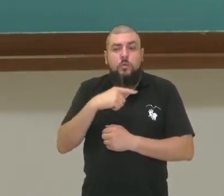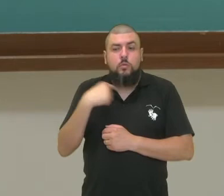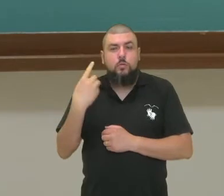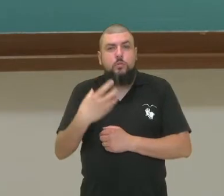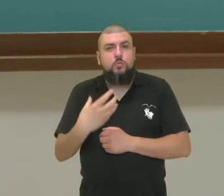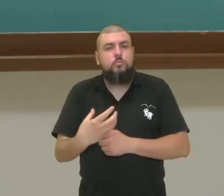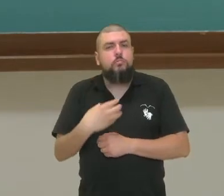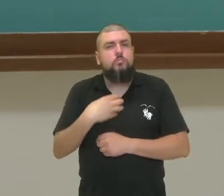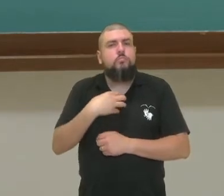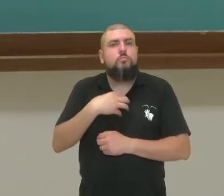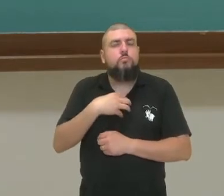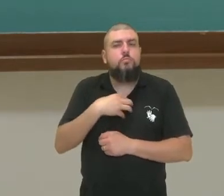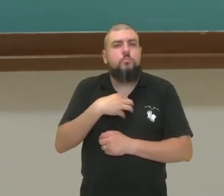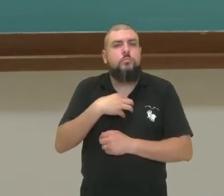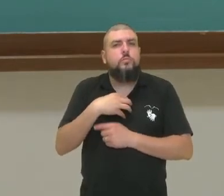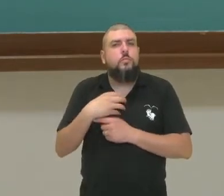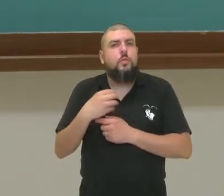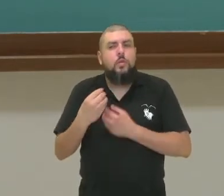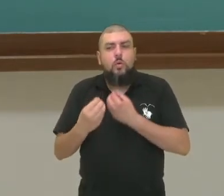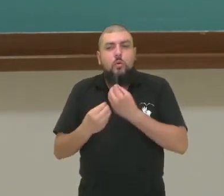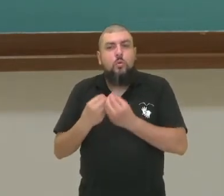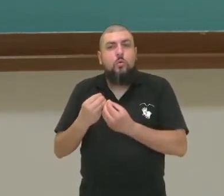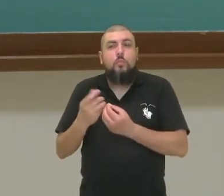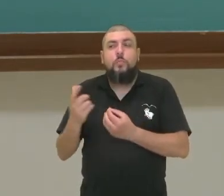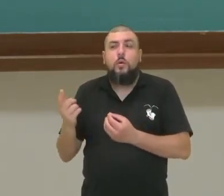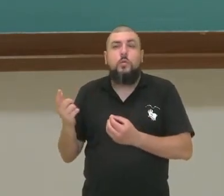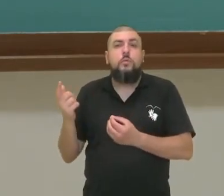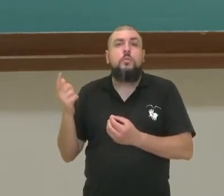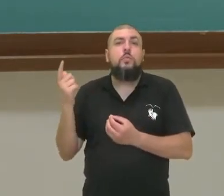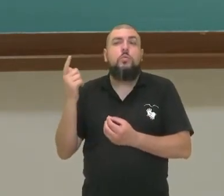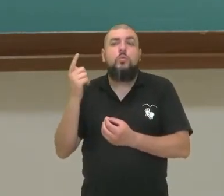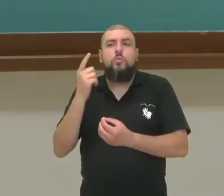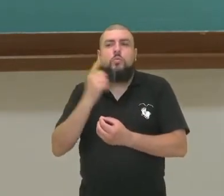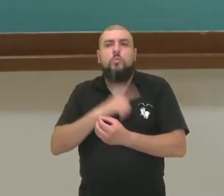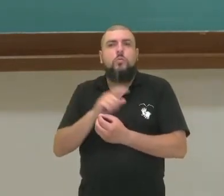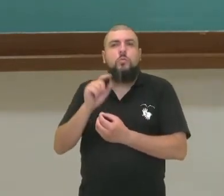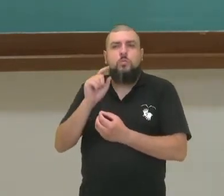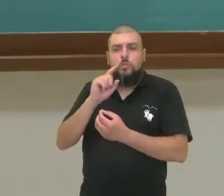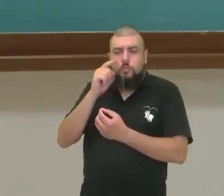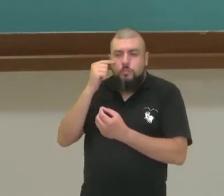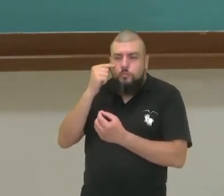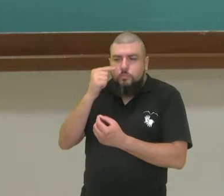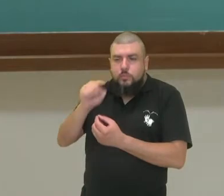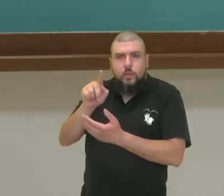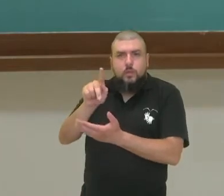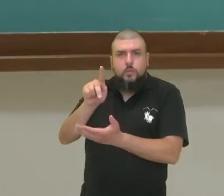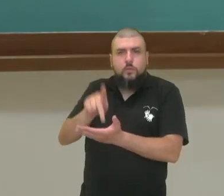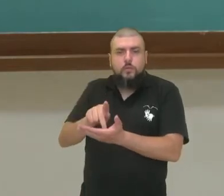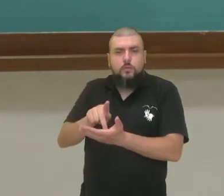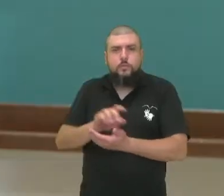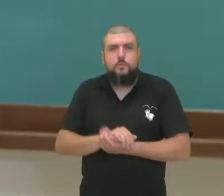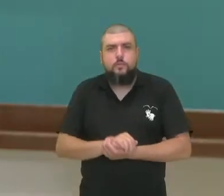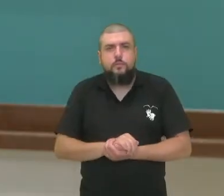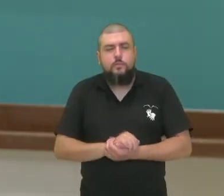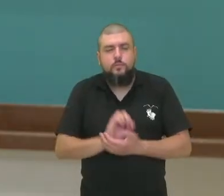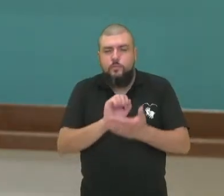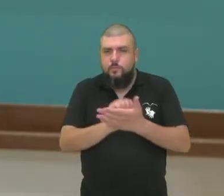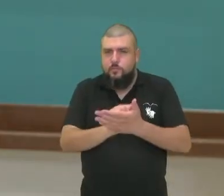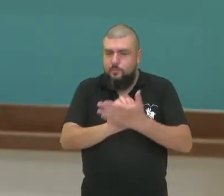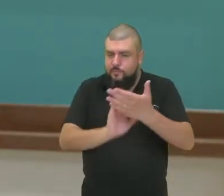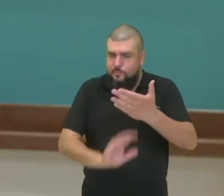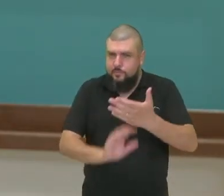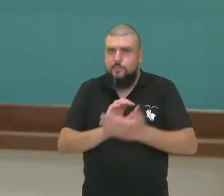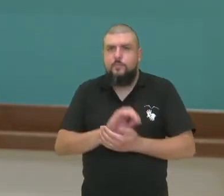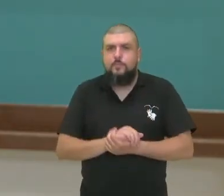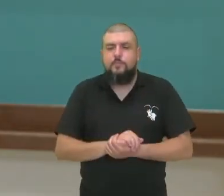coisas para alcançar, atingir uma verdade, certo? Vamos fazer uma atividade sobre isso?